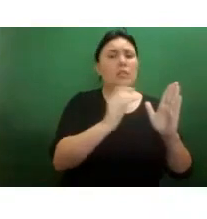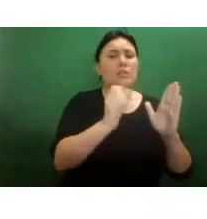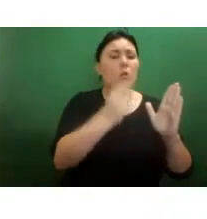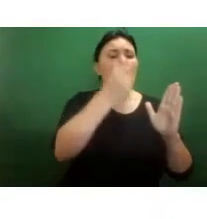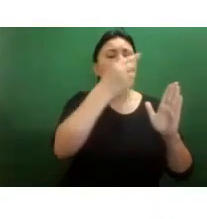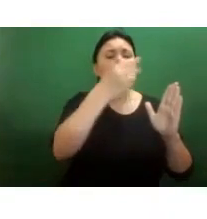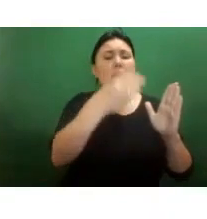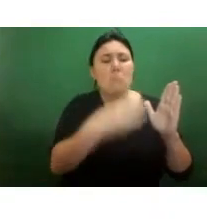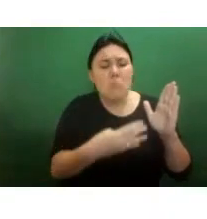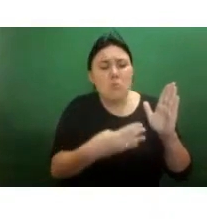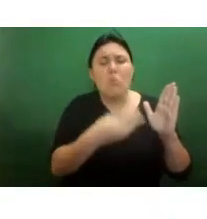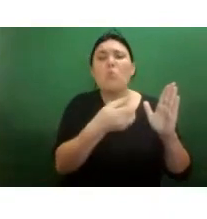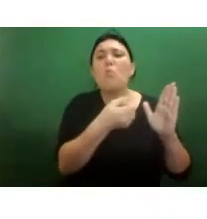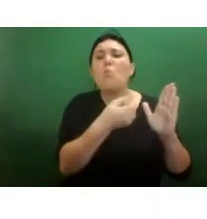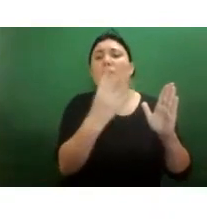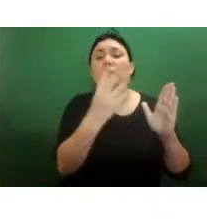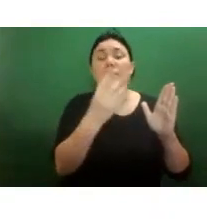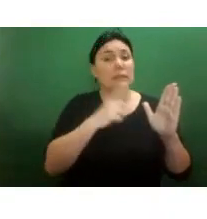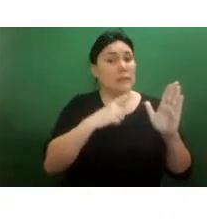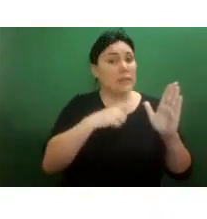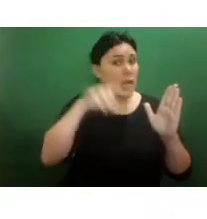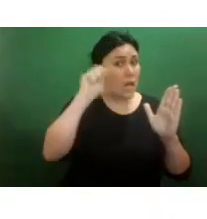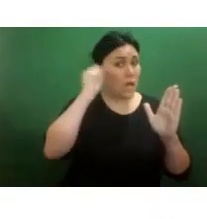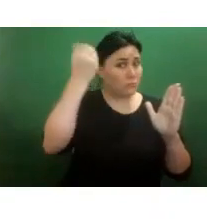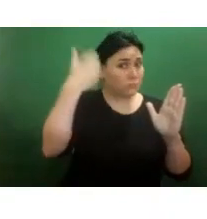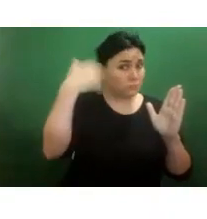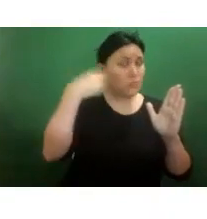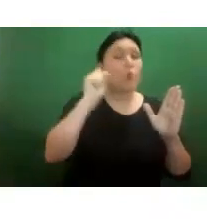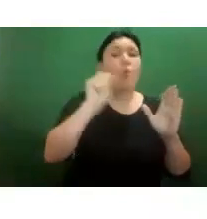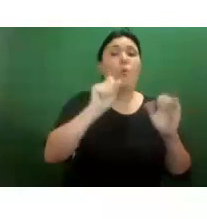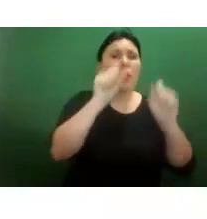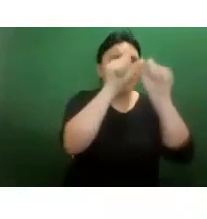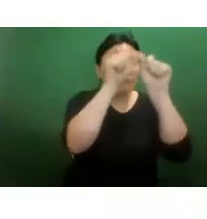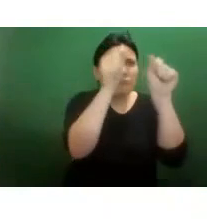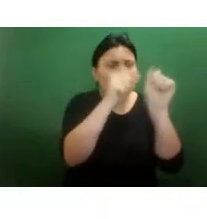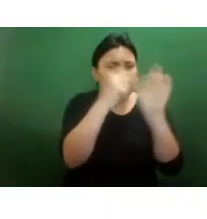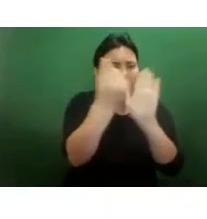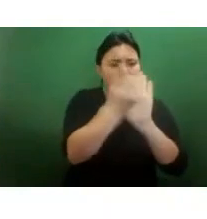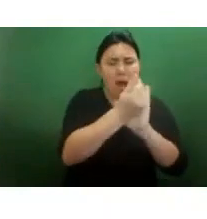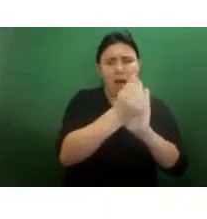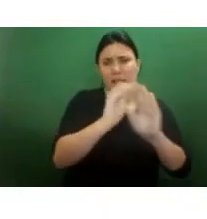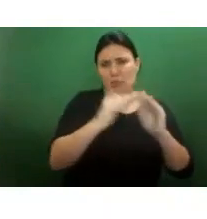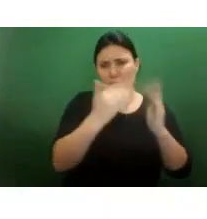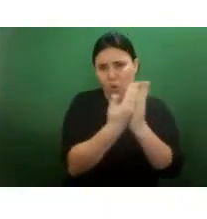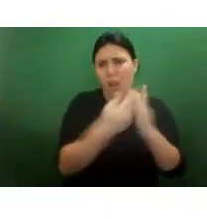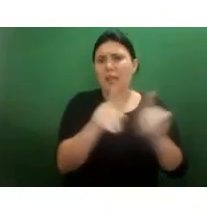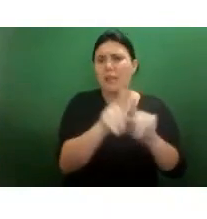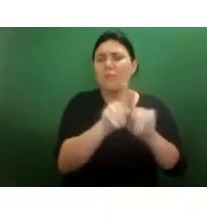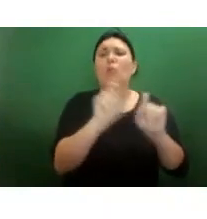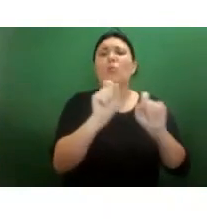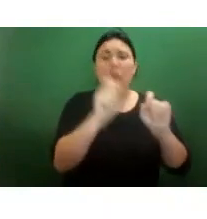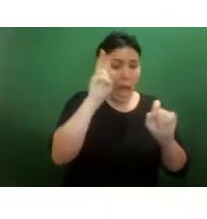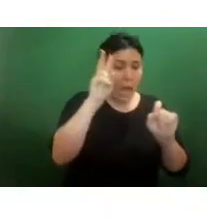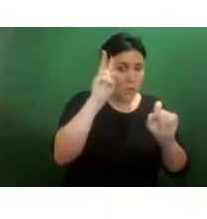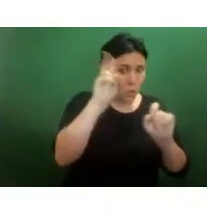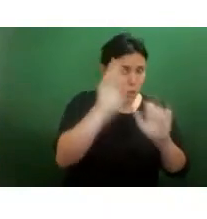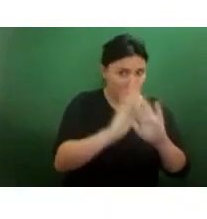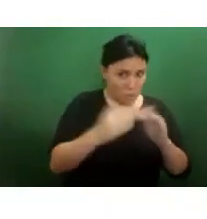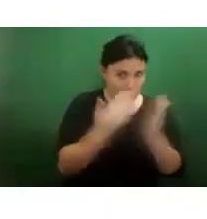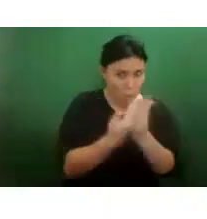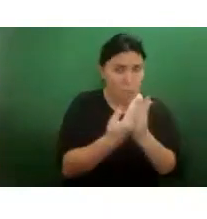nós temos uma audiodescrição do brasão da escola, um breve histórico, o enredo e